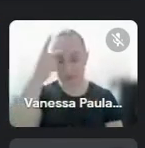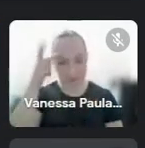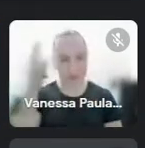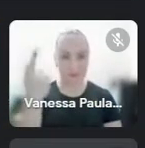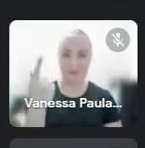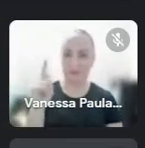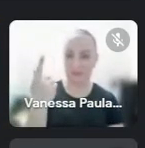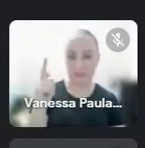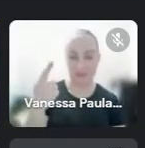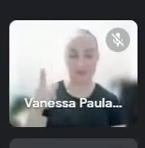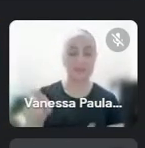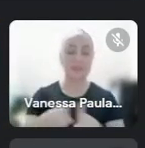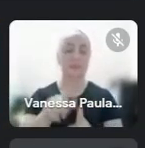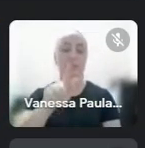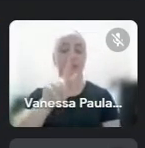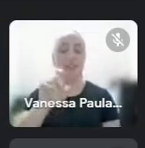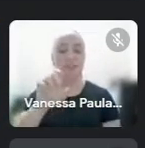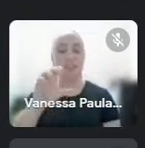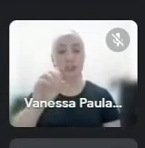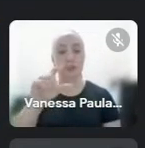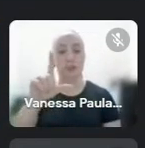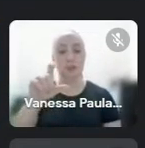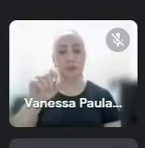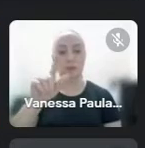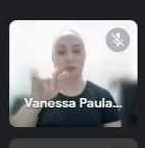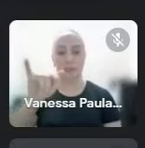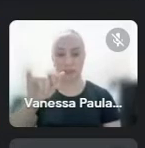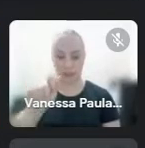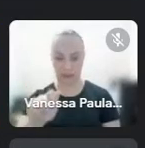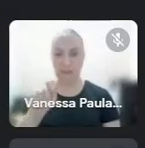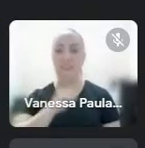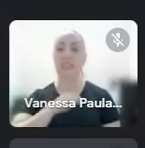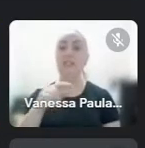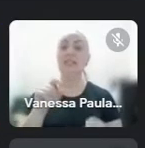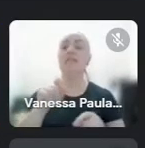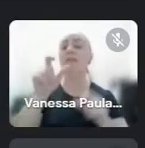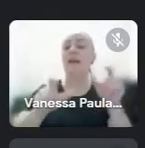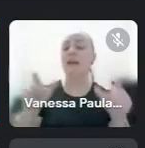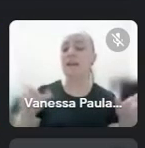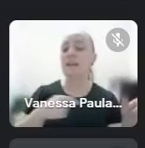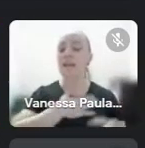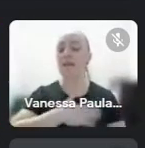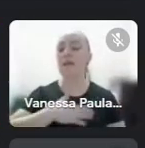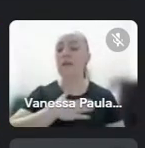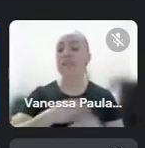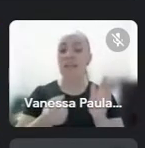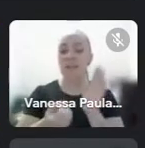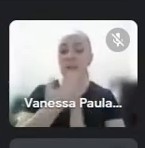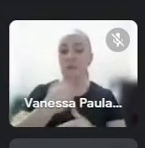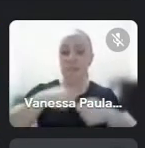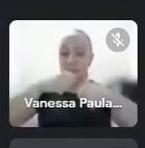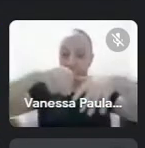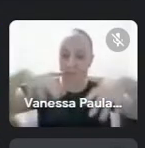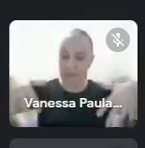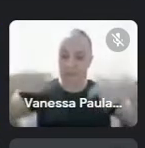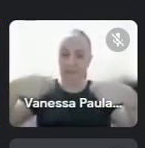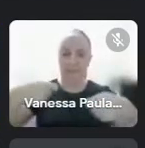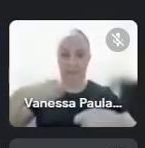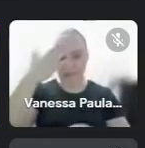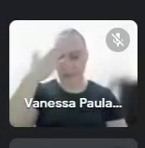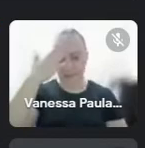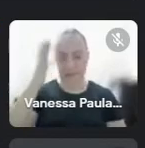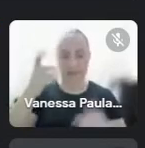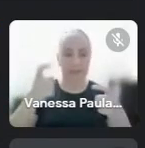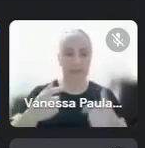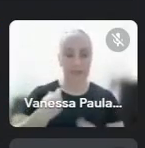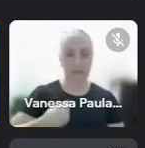da geografia, tá? E quem gostar de produzir mapas. Eu tenho que saber onde eu estou, eu tenho que saber